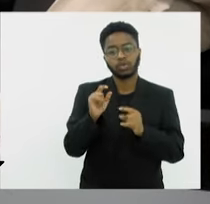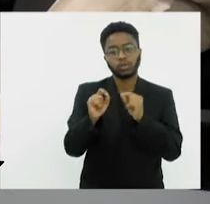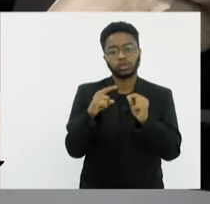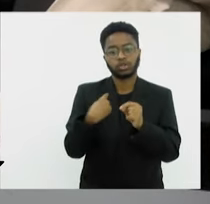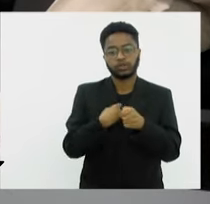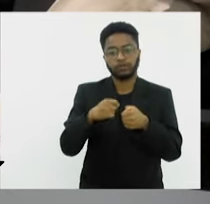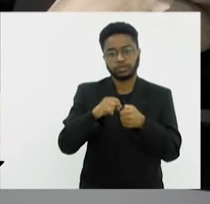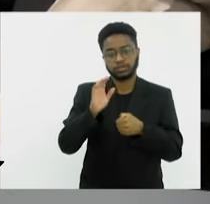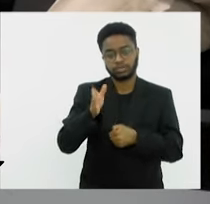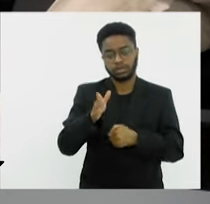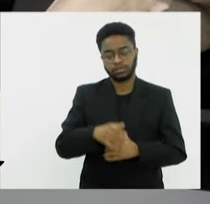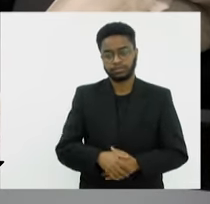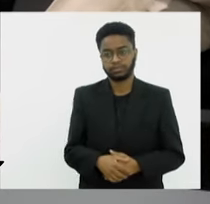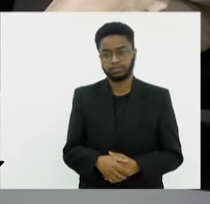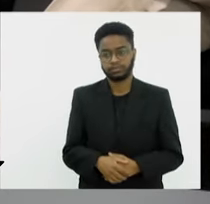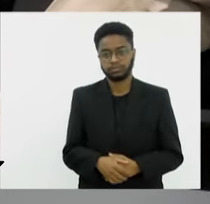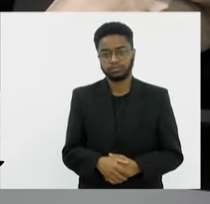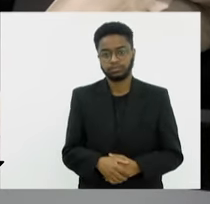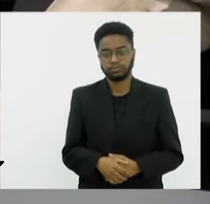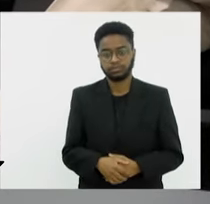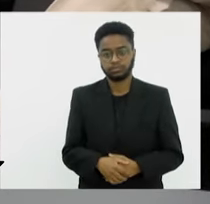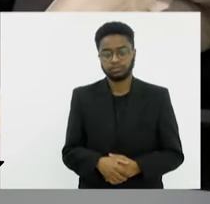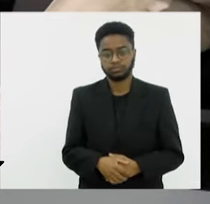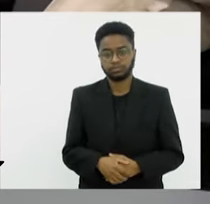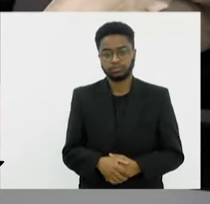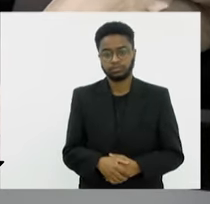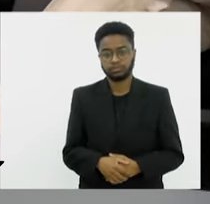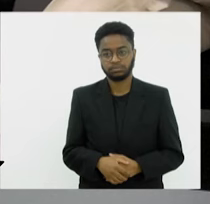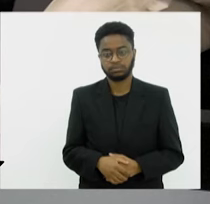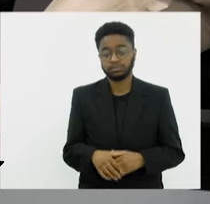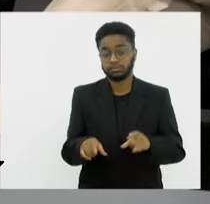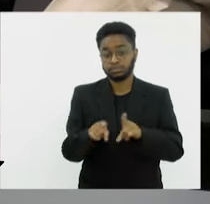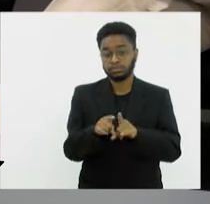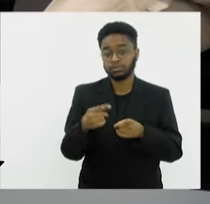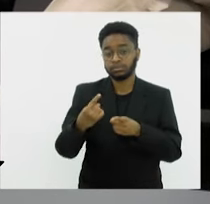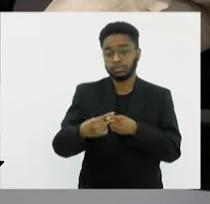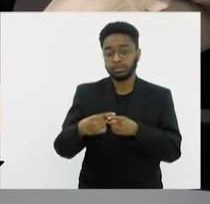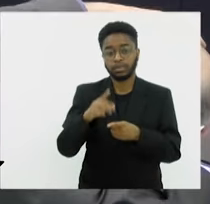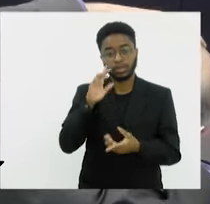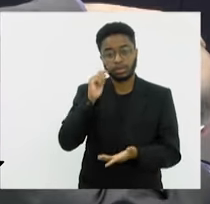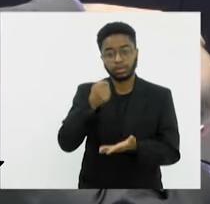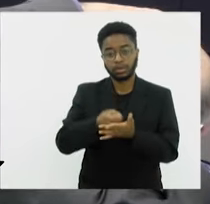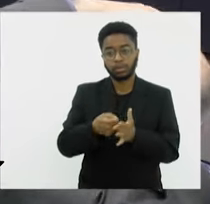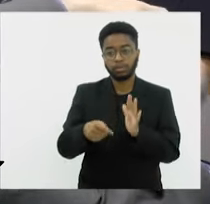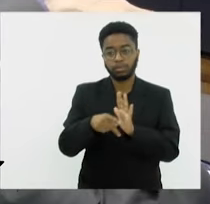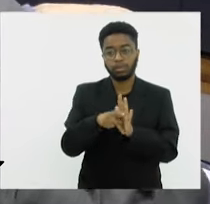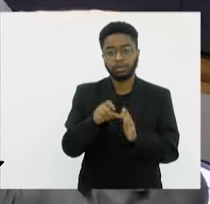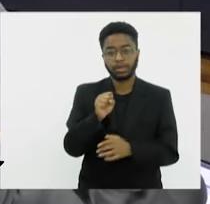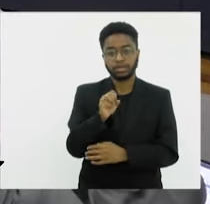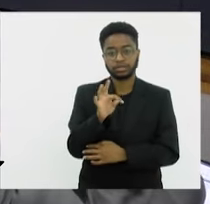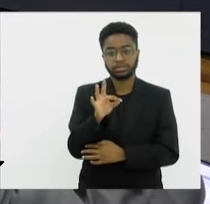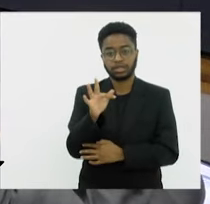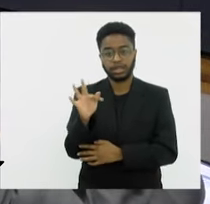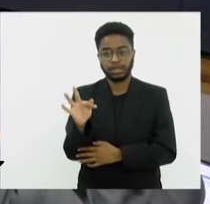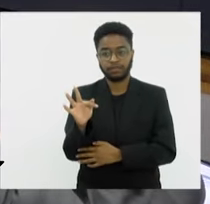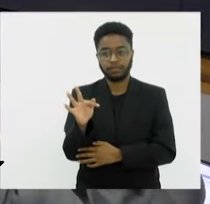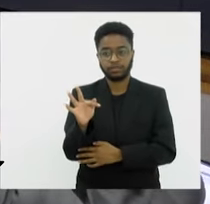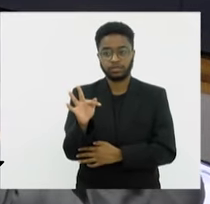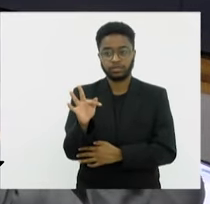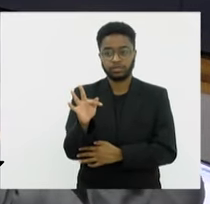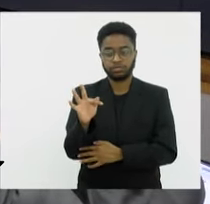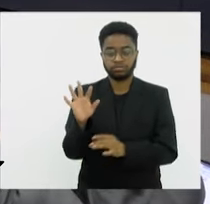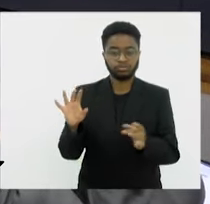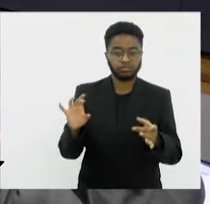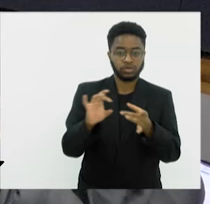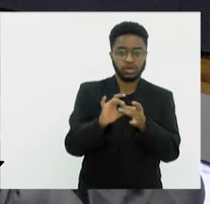caminhando. Até porque, a parte ano, Vossa Excelência, as decisões do Supremo em controle direto, elas não vinculam o